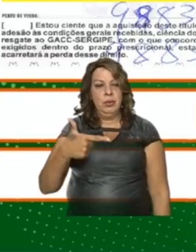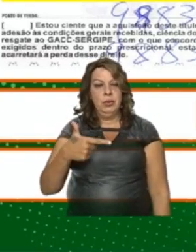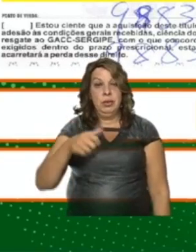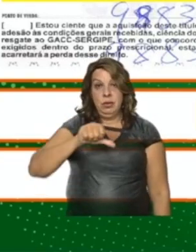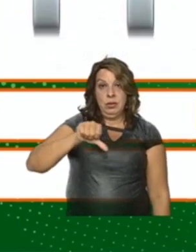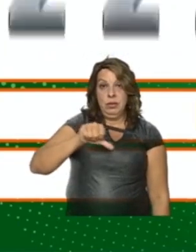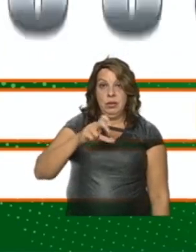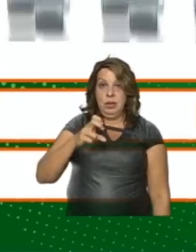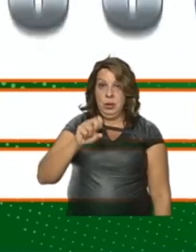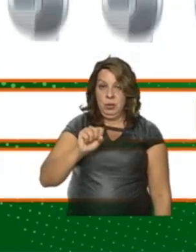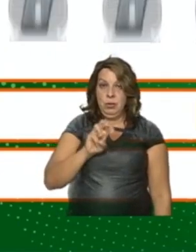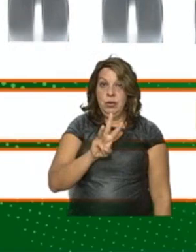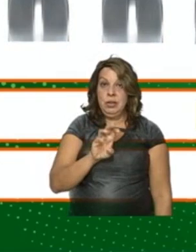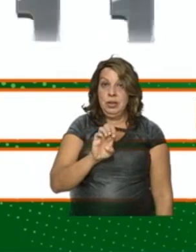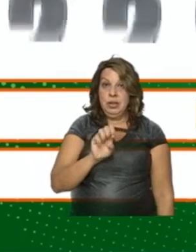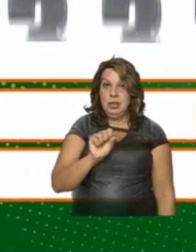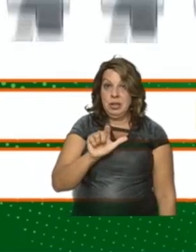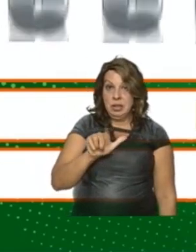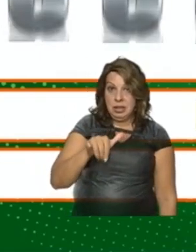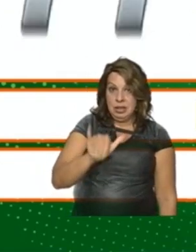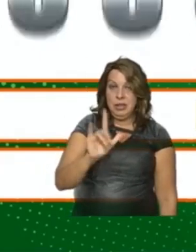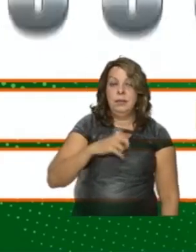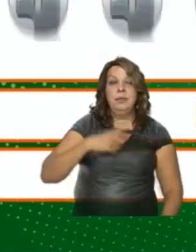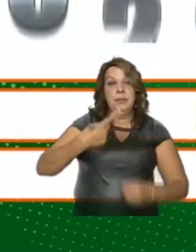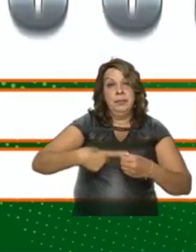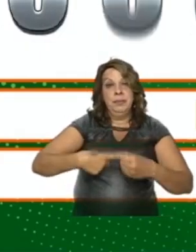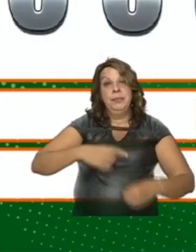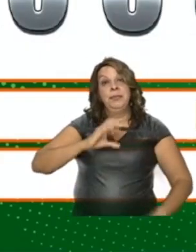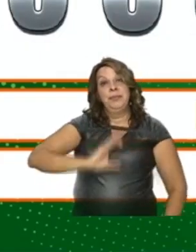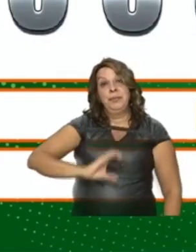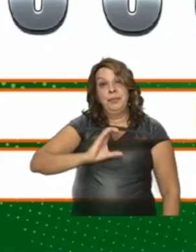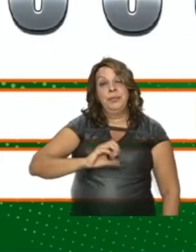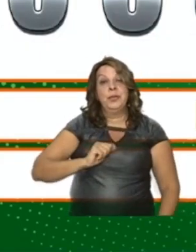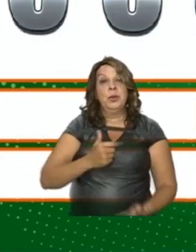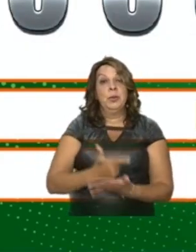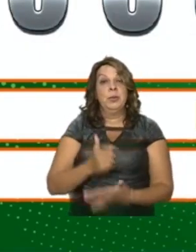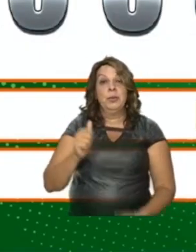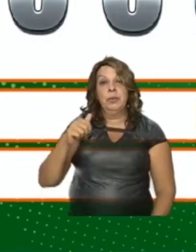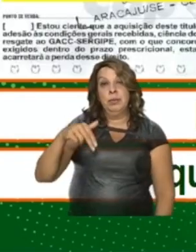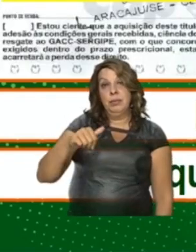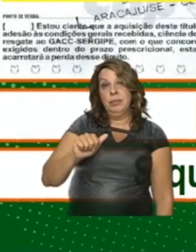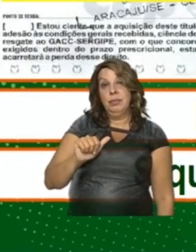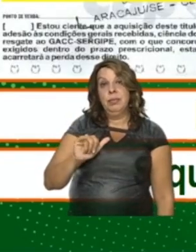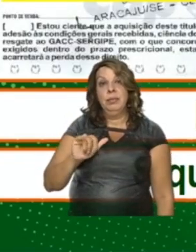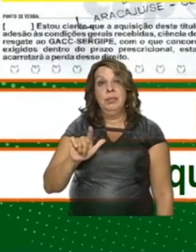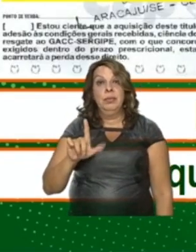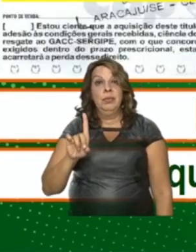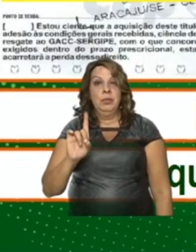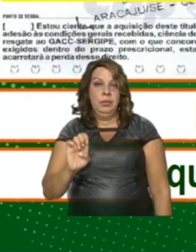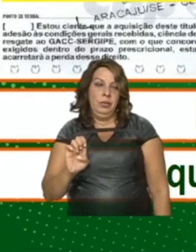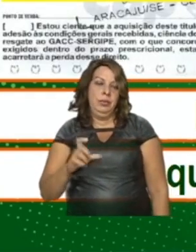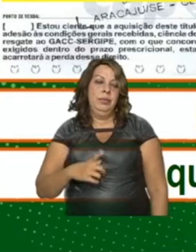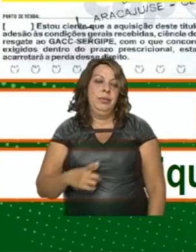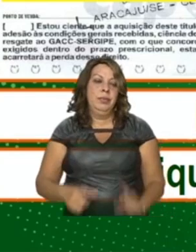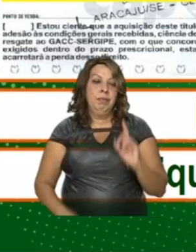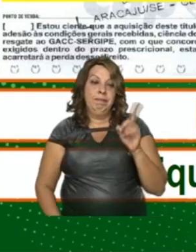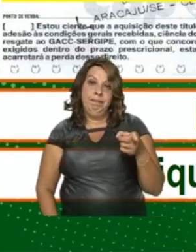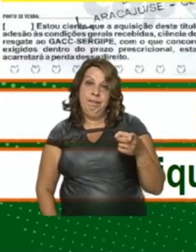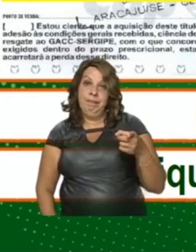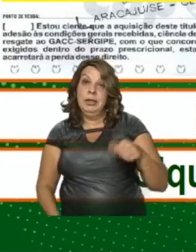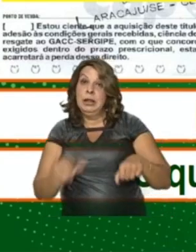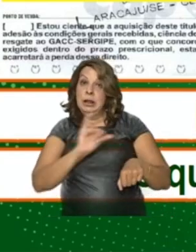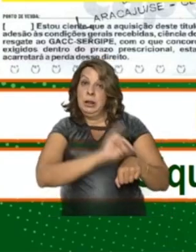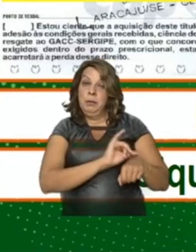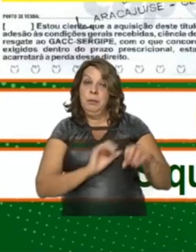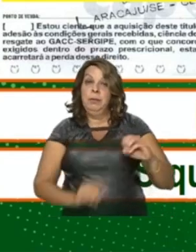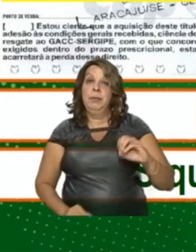Wesley Leonardo Santos. Ele é de Capela, adquiriu com Anaílde, Regional Capela. Eu anuncio aqui na capital, temos